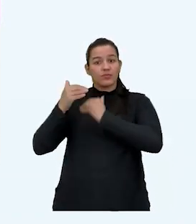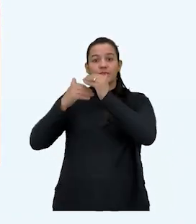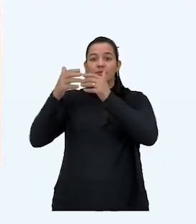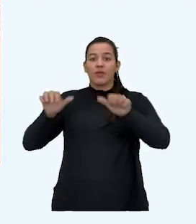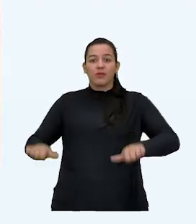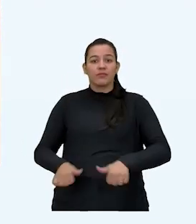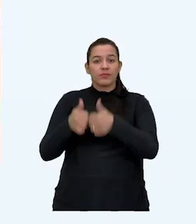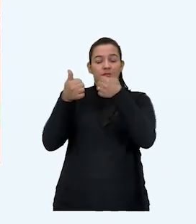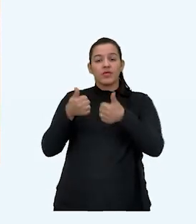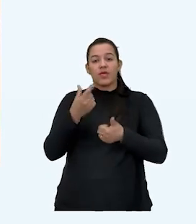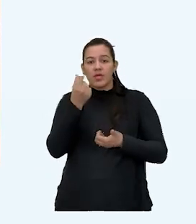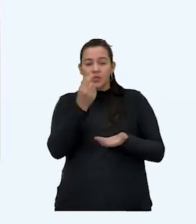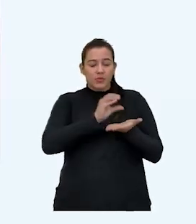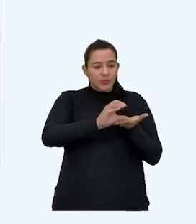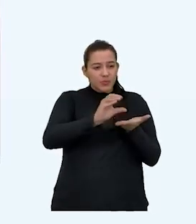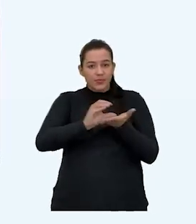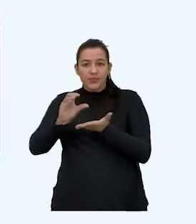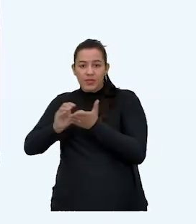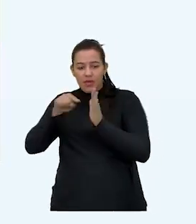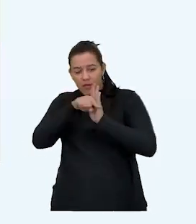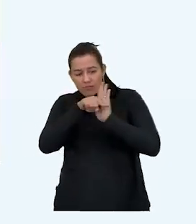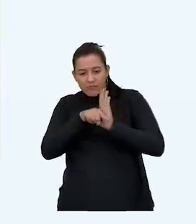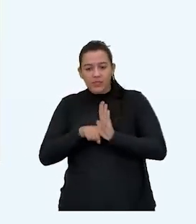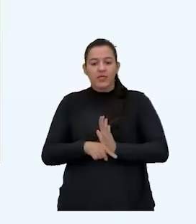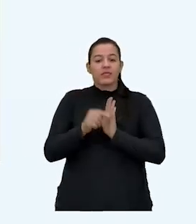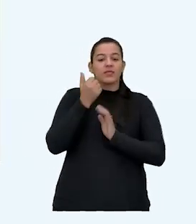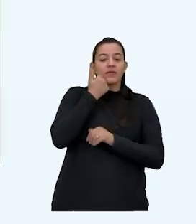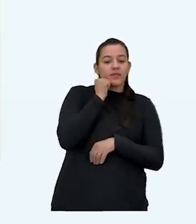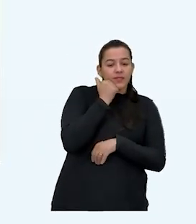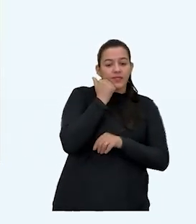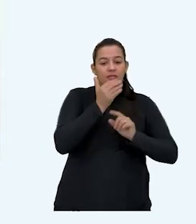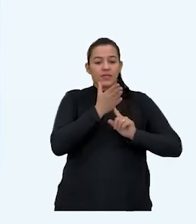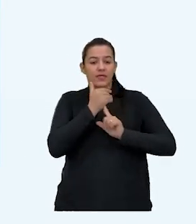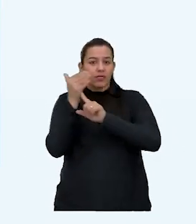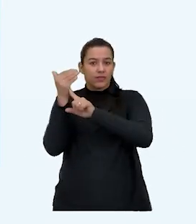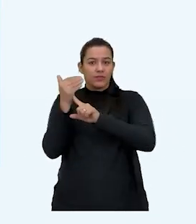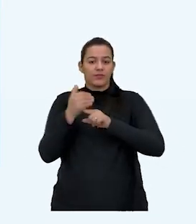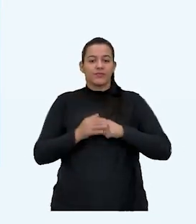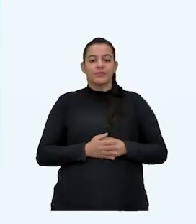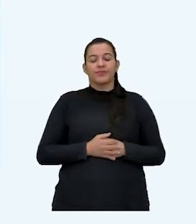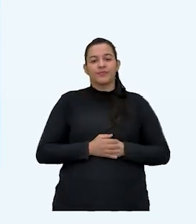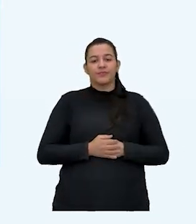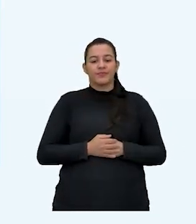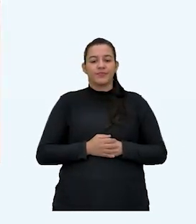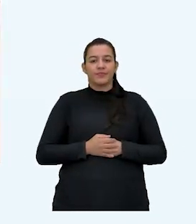e investem em pesquisas, em ciência e tecnologia.